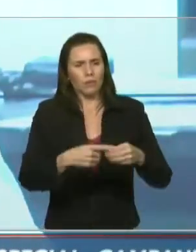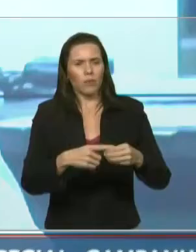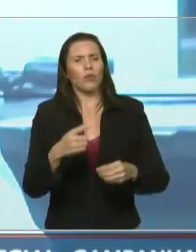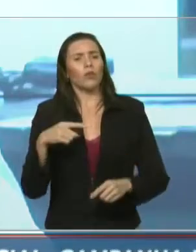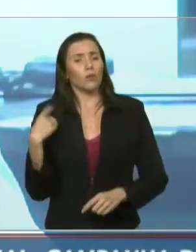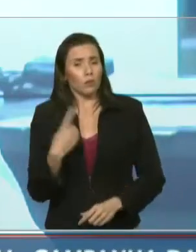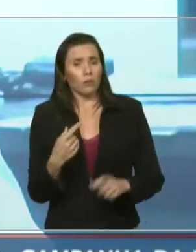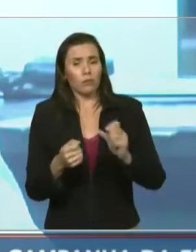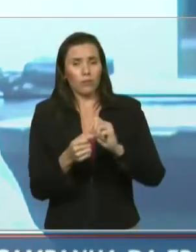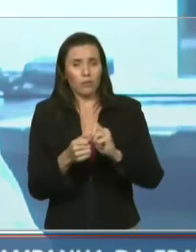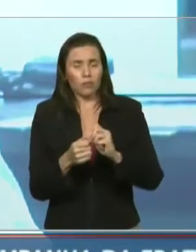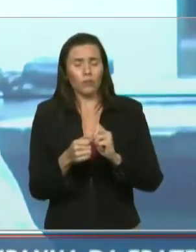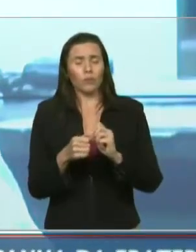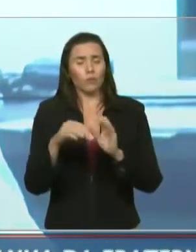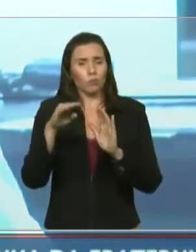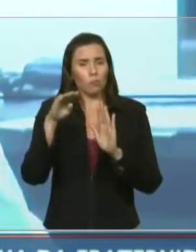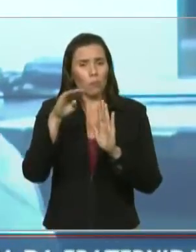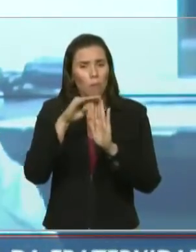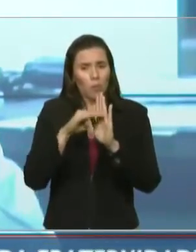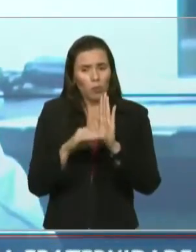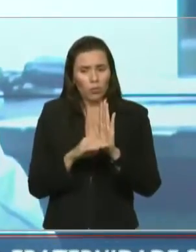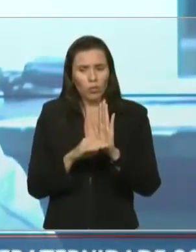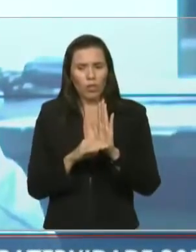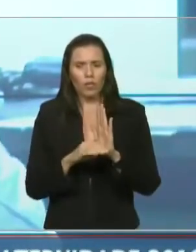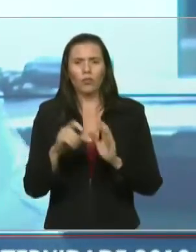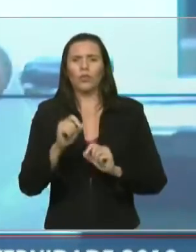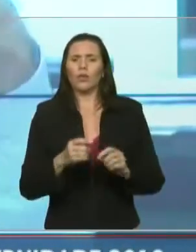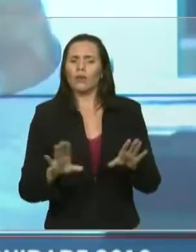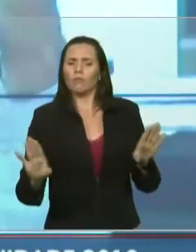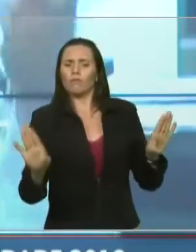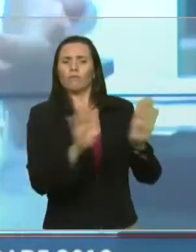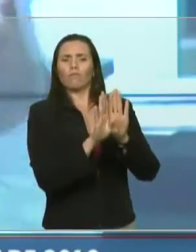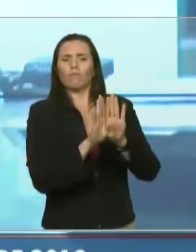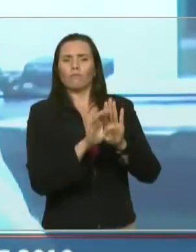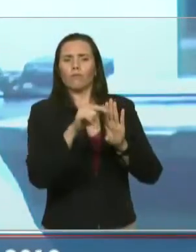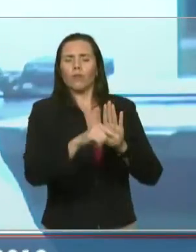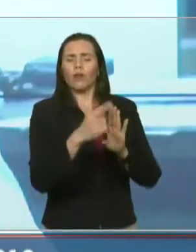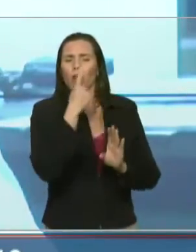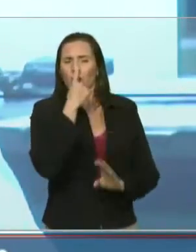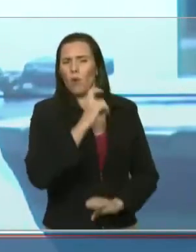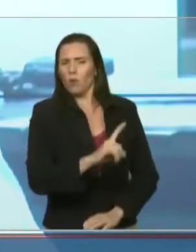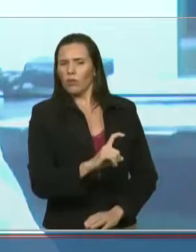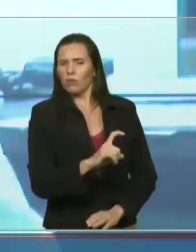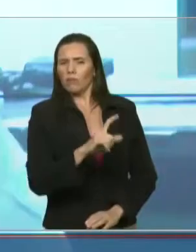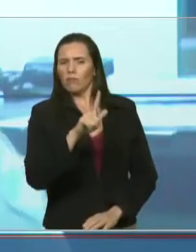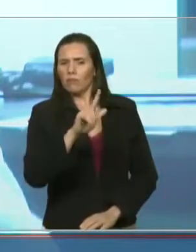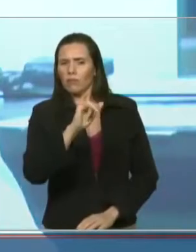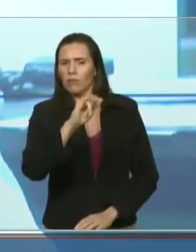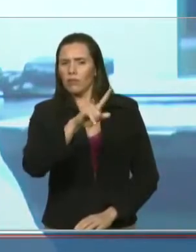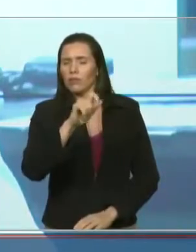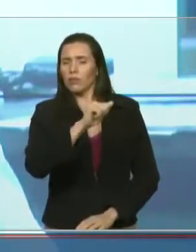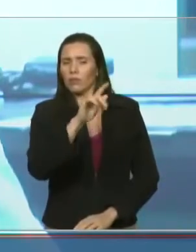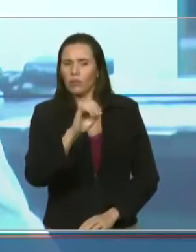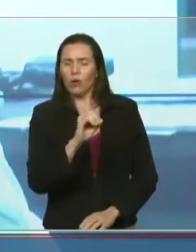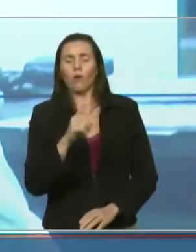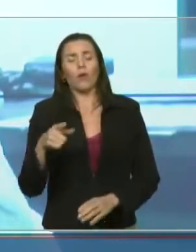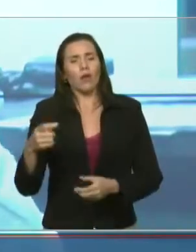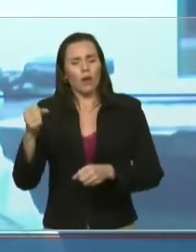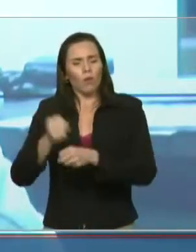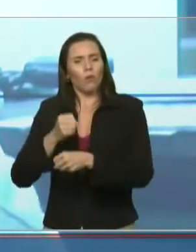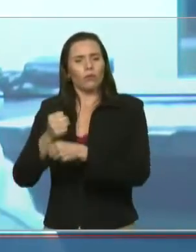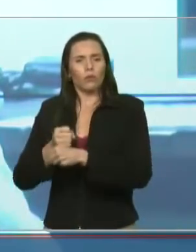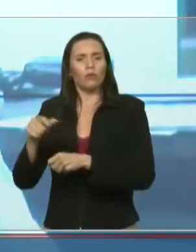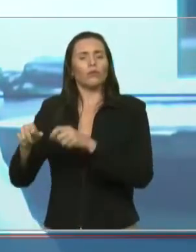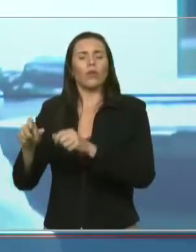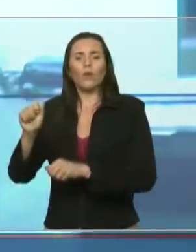projeto que contemplava o fechamento do lixão, a construção de um aterro sanitário e a organização